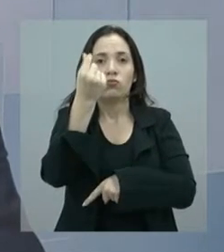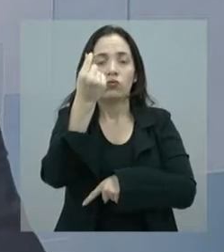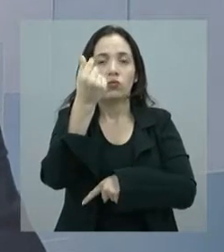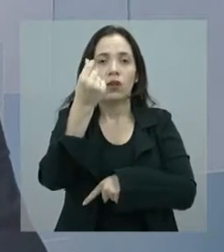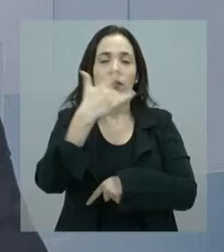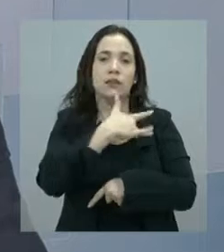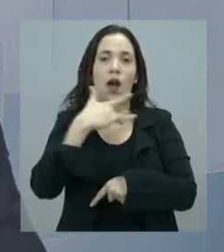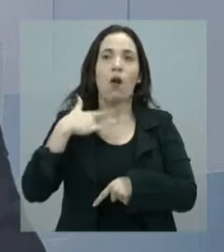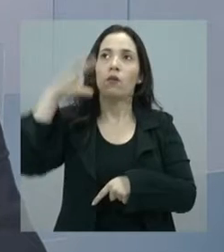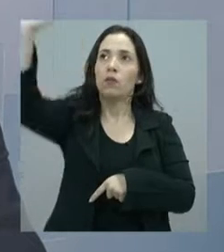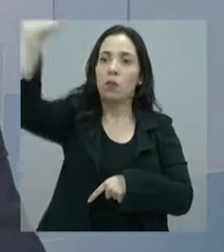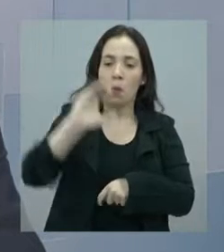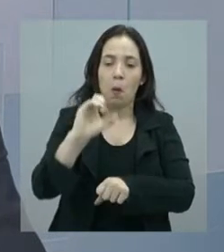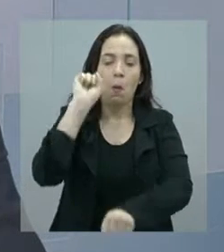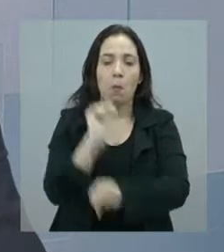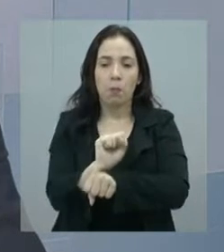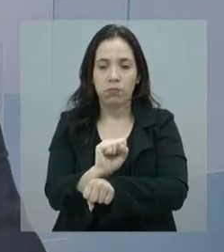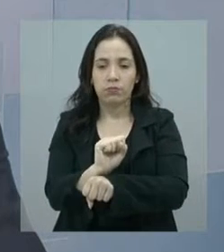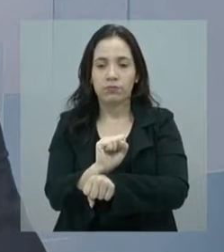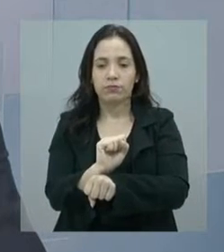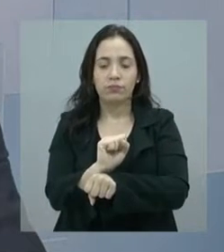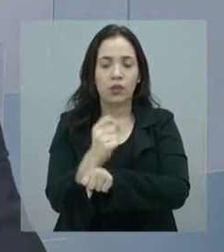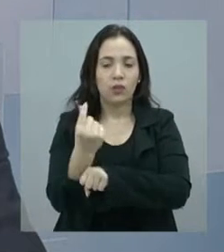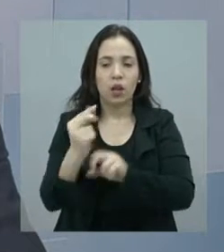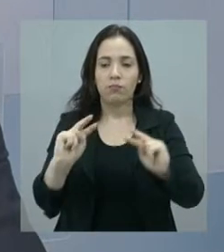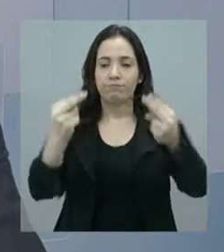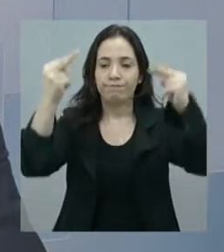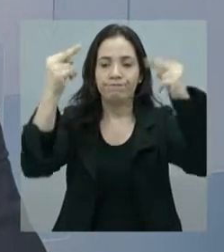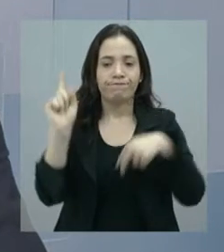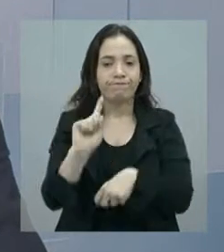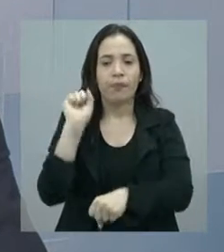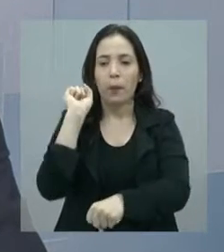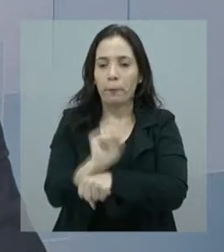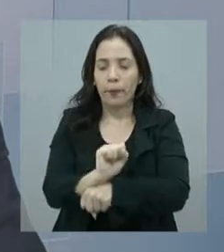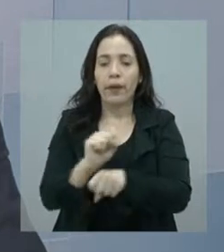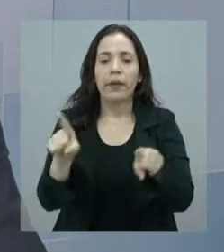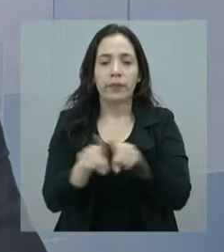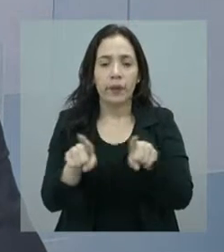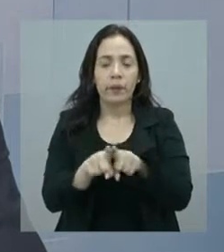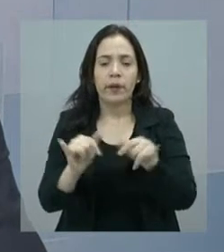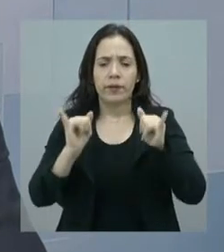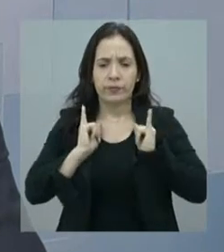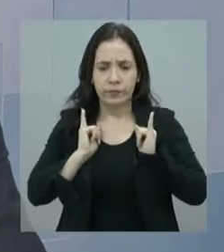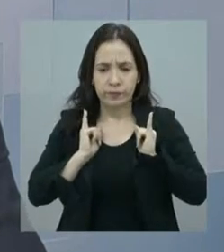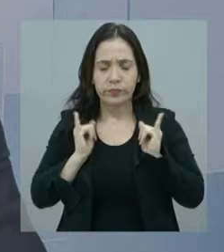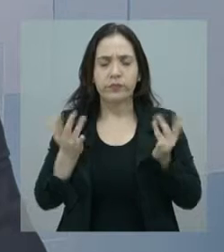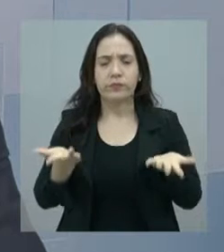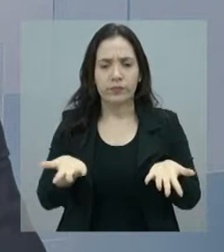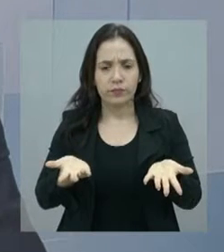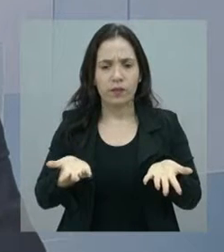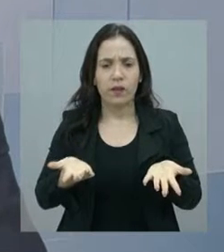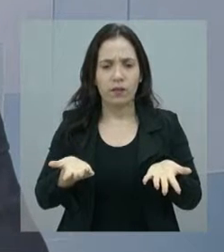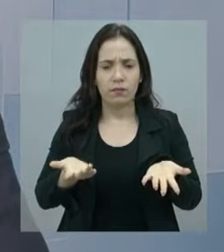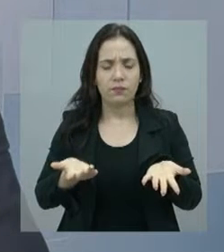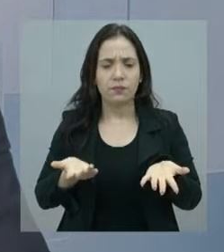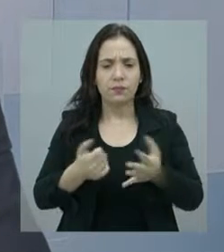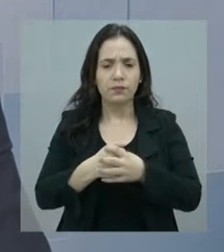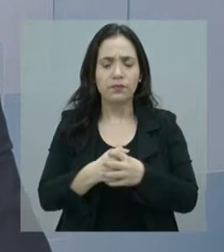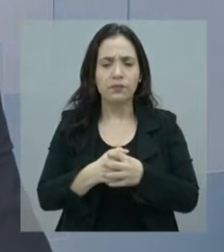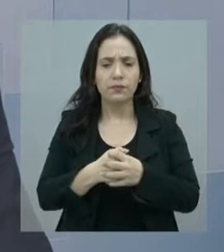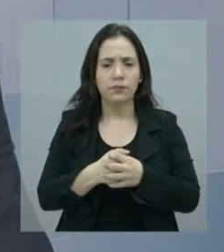saúde e a assistência, né? É uma emenda desumana, e a previdência, né, desumana. É a economia à frente da vida, né? É